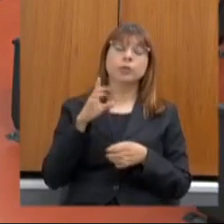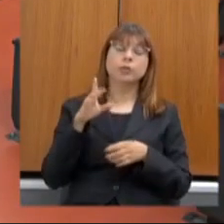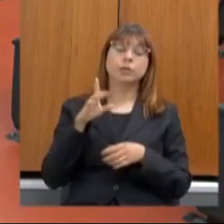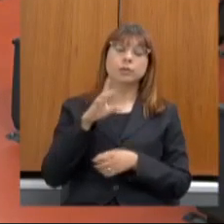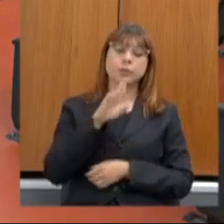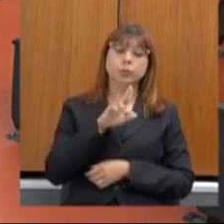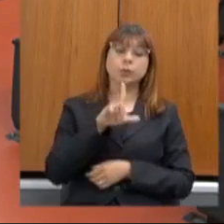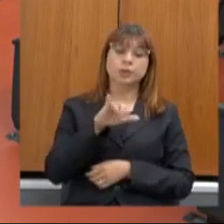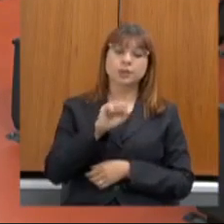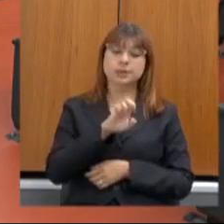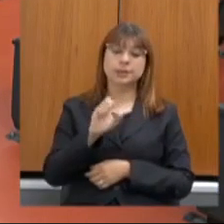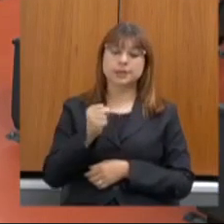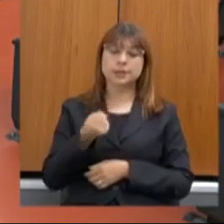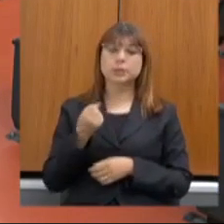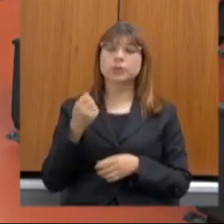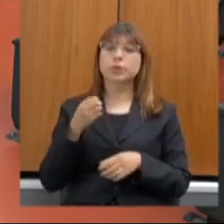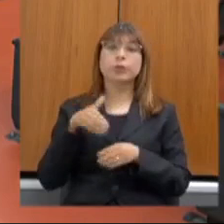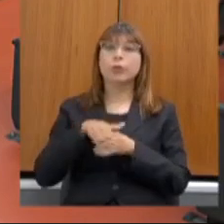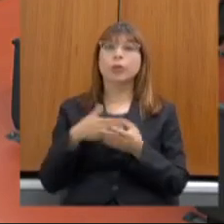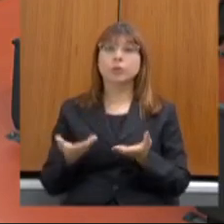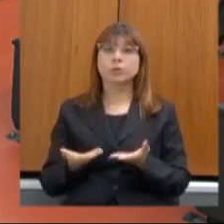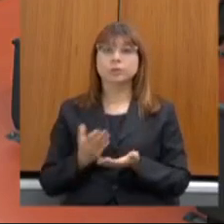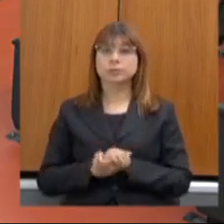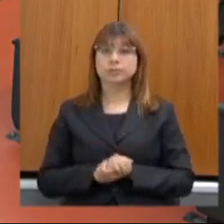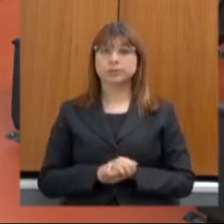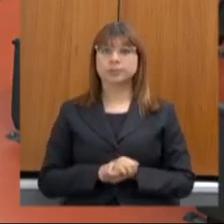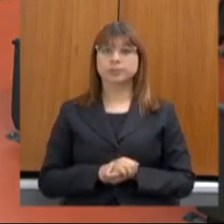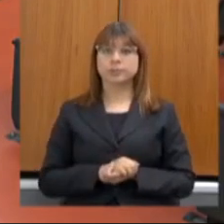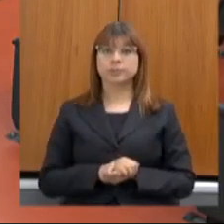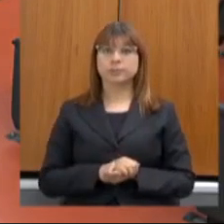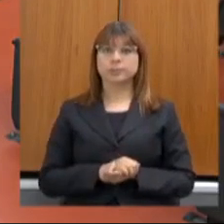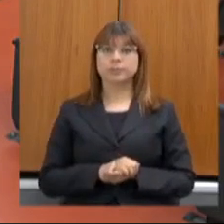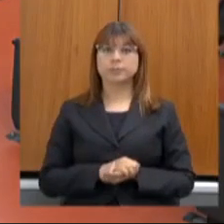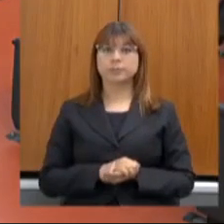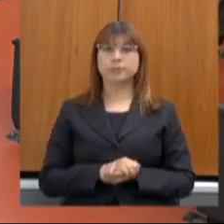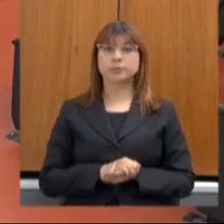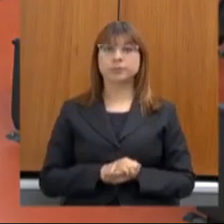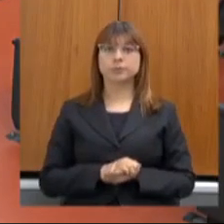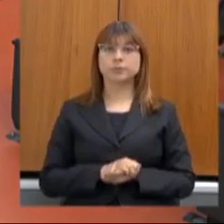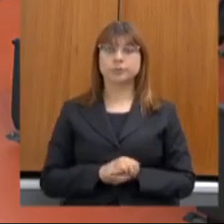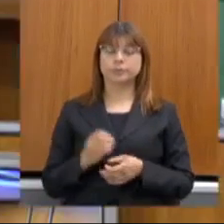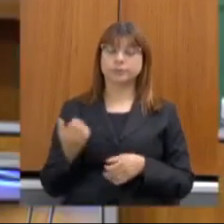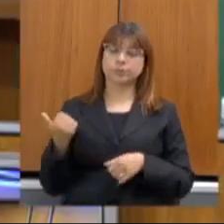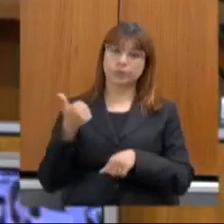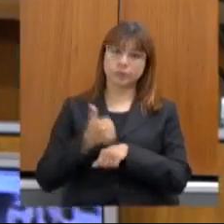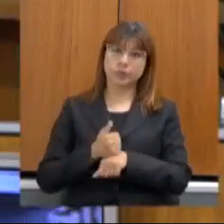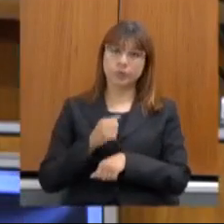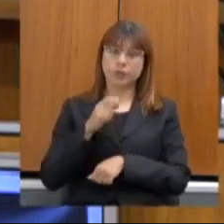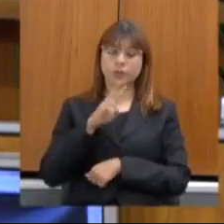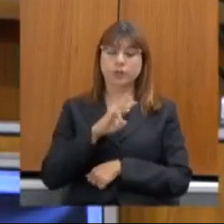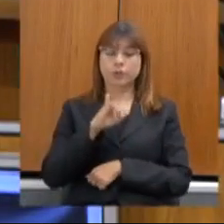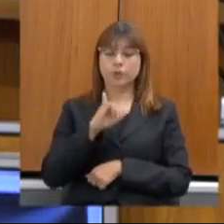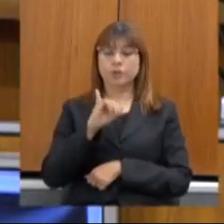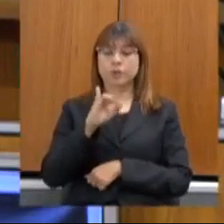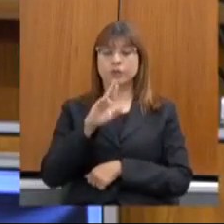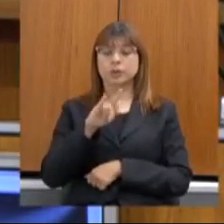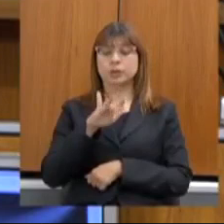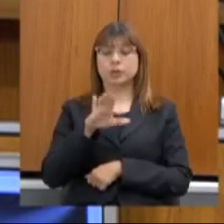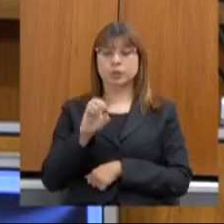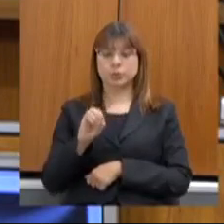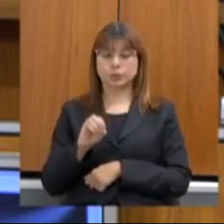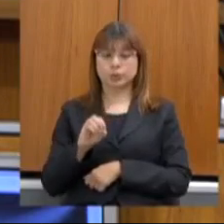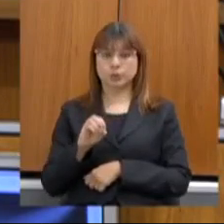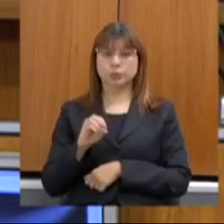e a vigília na ausência na sua ausência como volta o deputado Virgílio